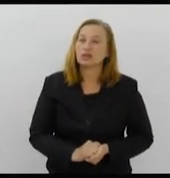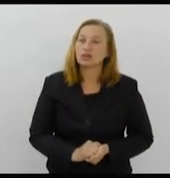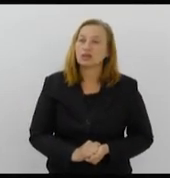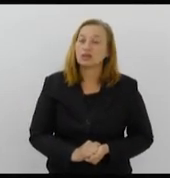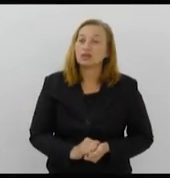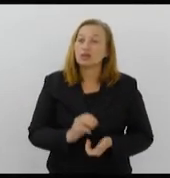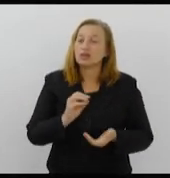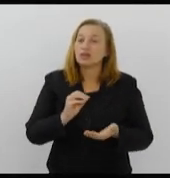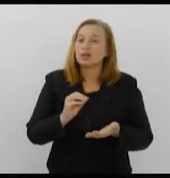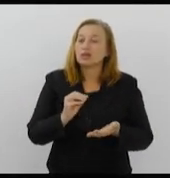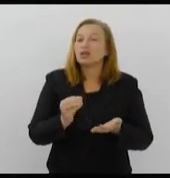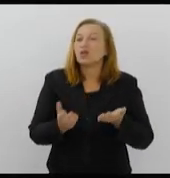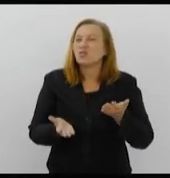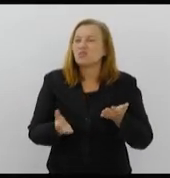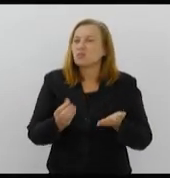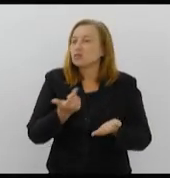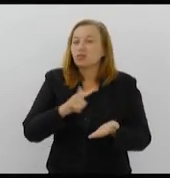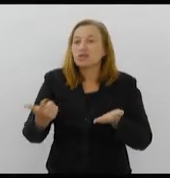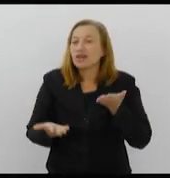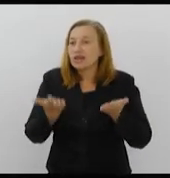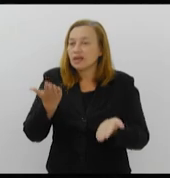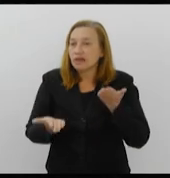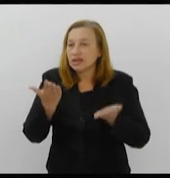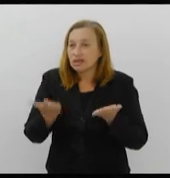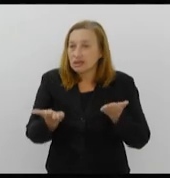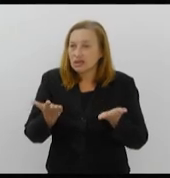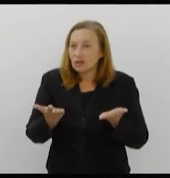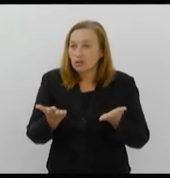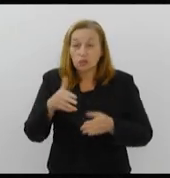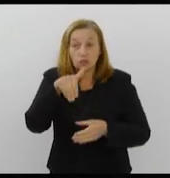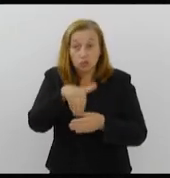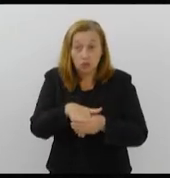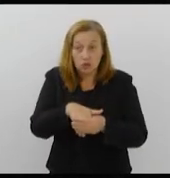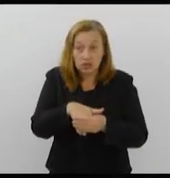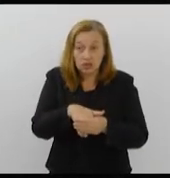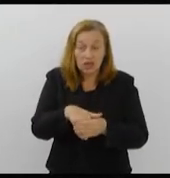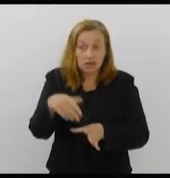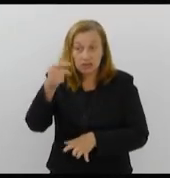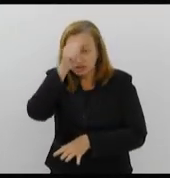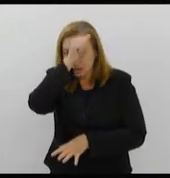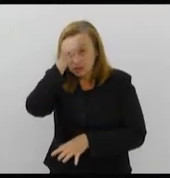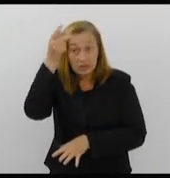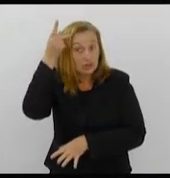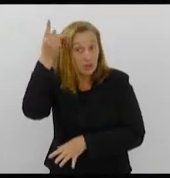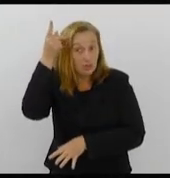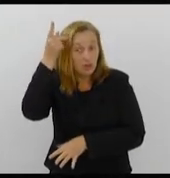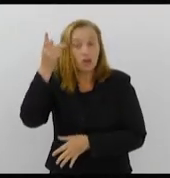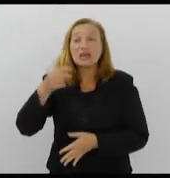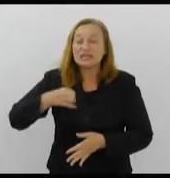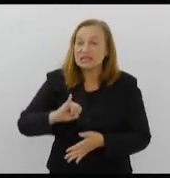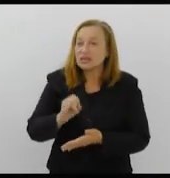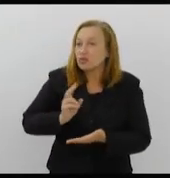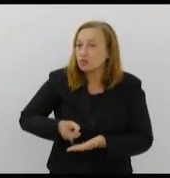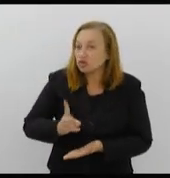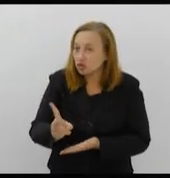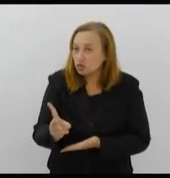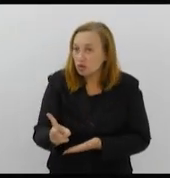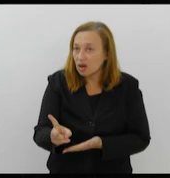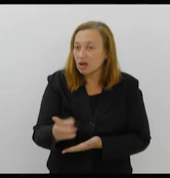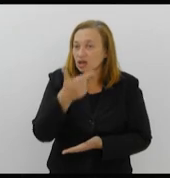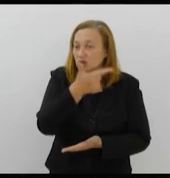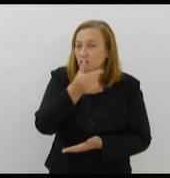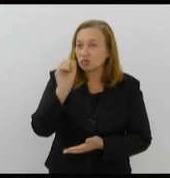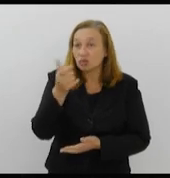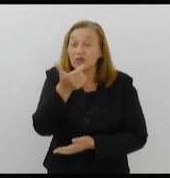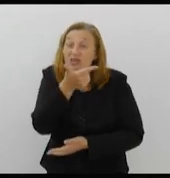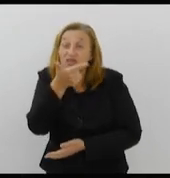desequilibra o processo eleitoral no Estado de São Paulo, no município de São Paulo, e que, se isso se torna recorrente, a gente, em